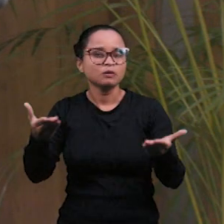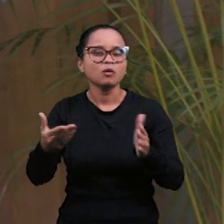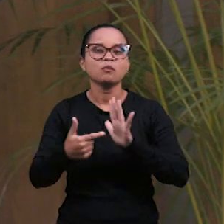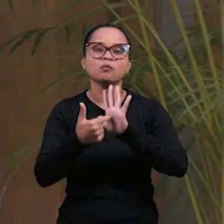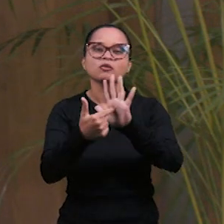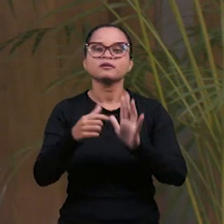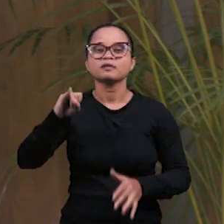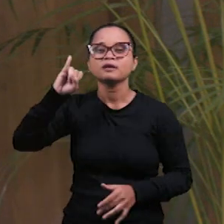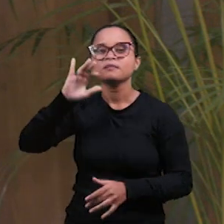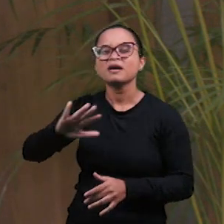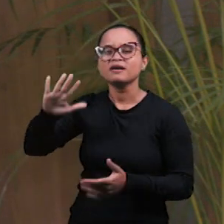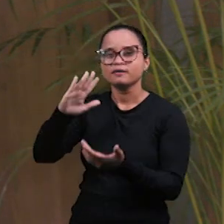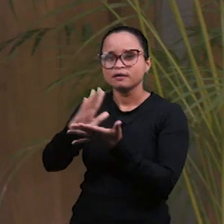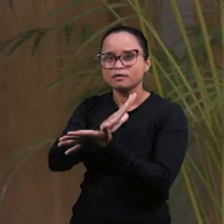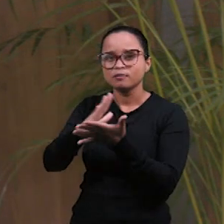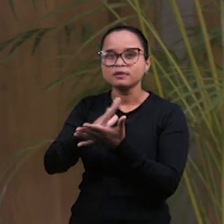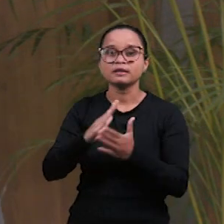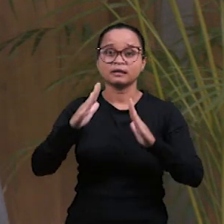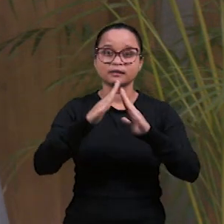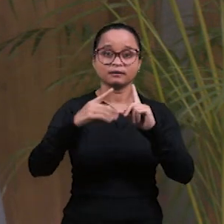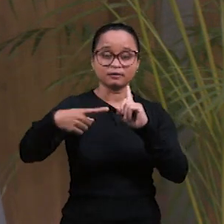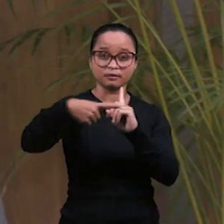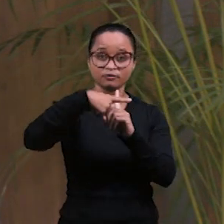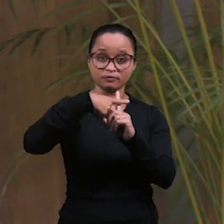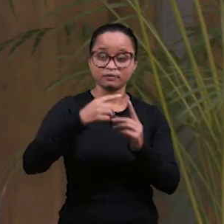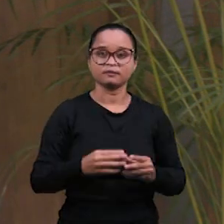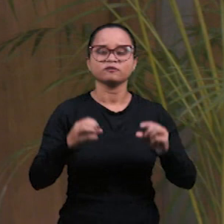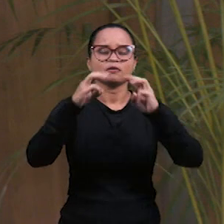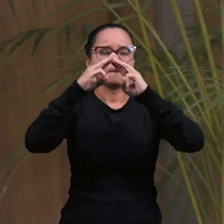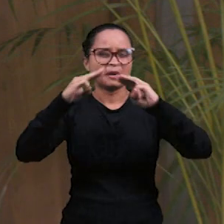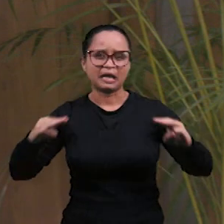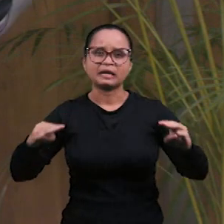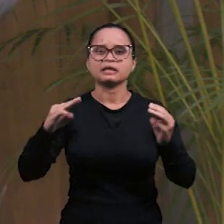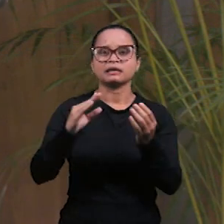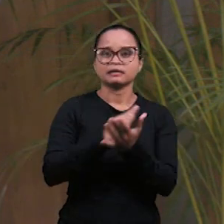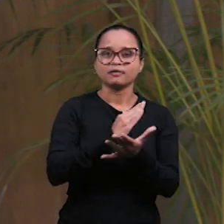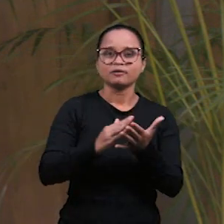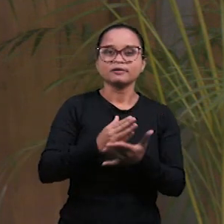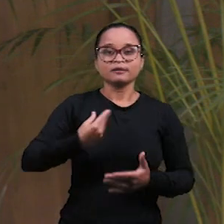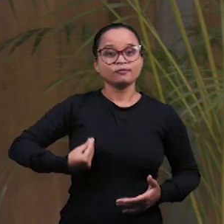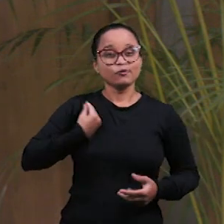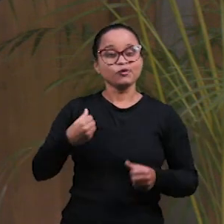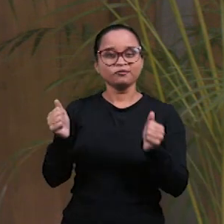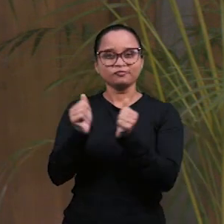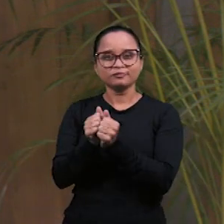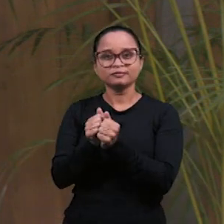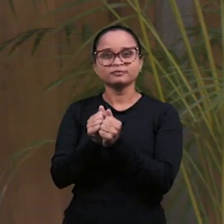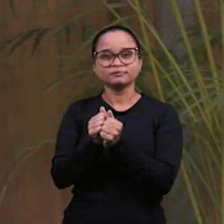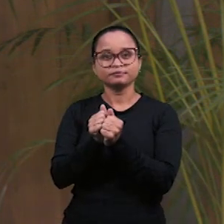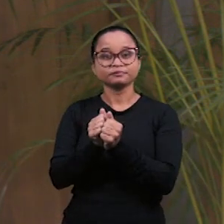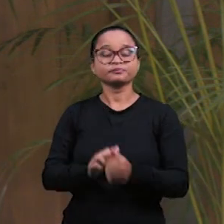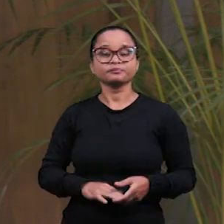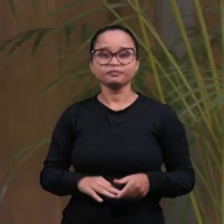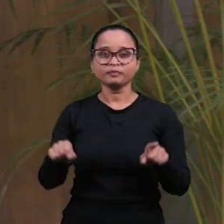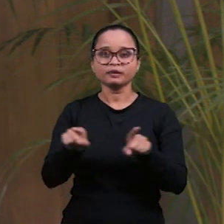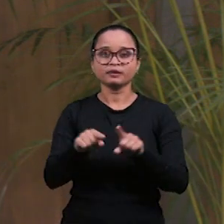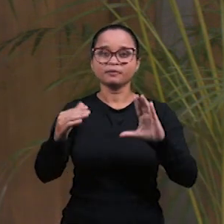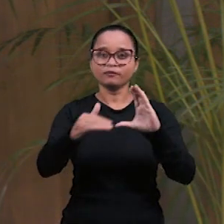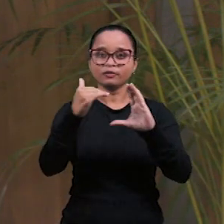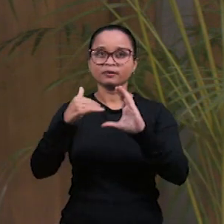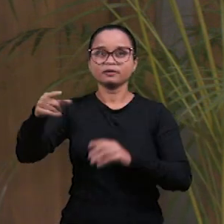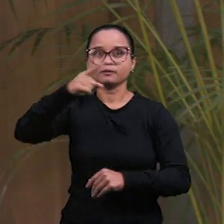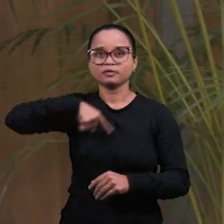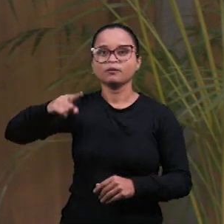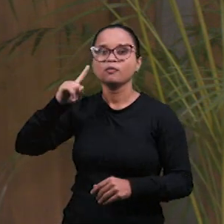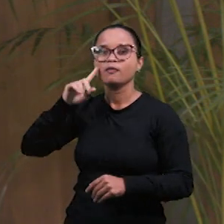algumas imagens de igrejas manaíns que viveram, que participaram desse momento da ceia e que nos foram enviadas. Vamos então ver